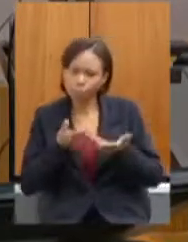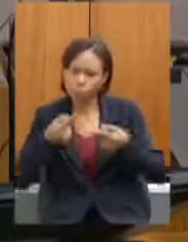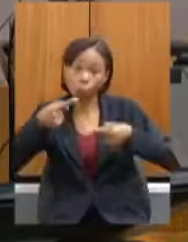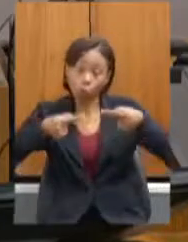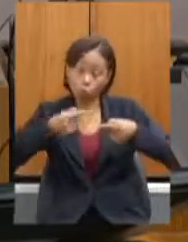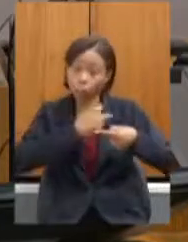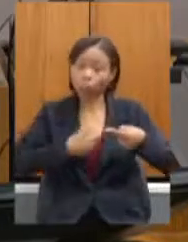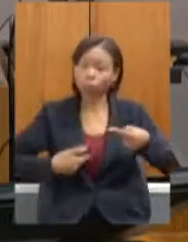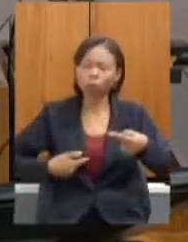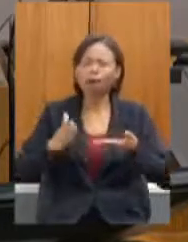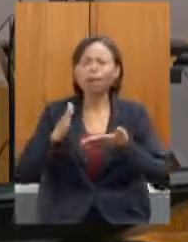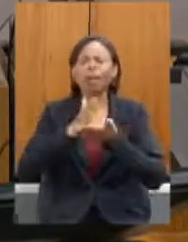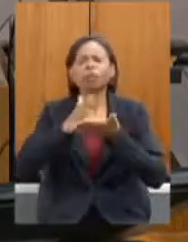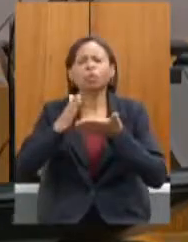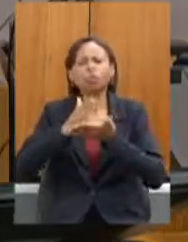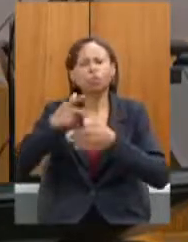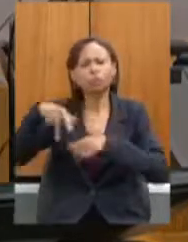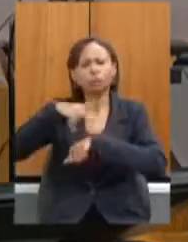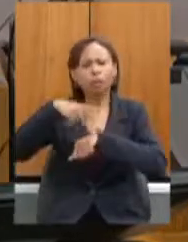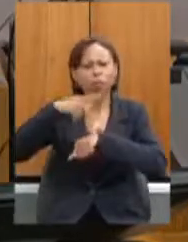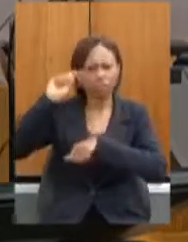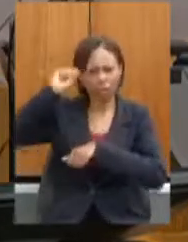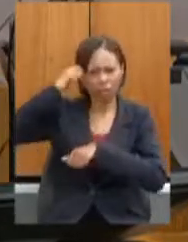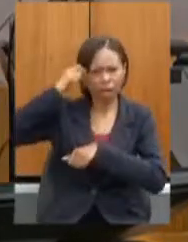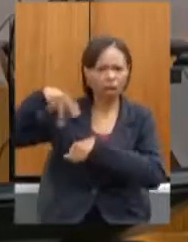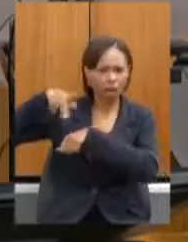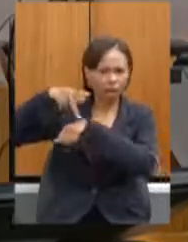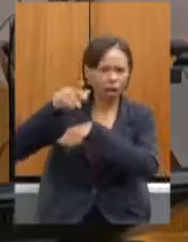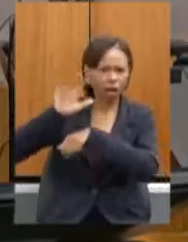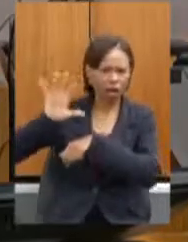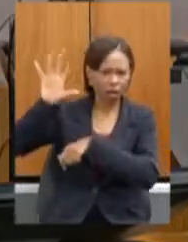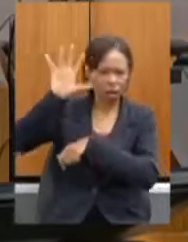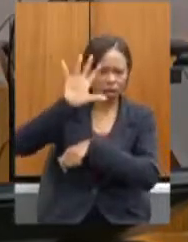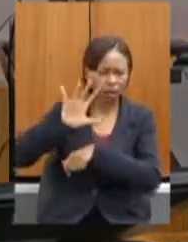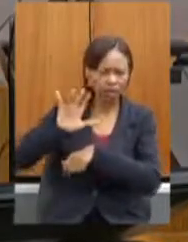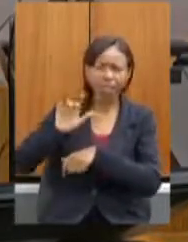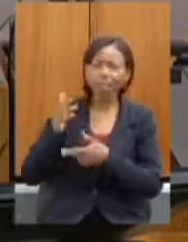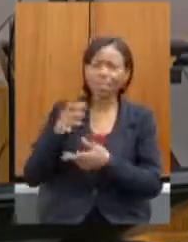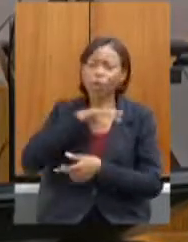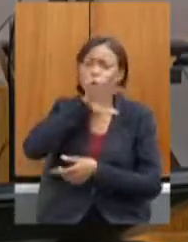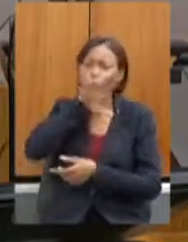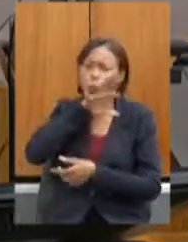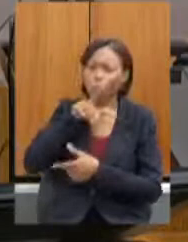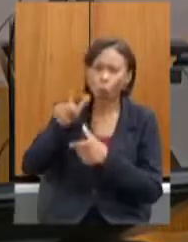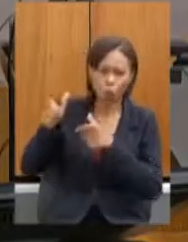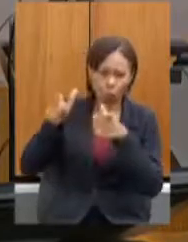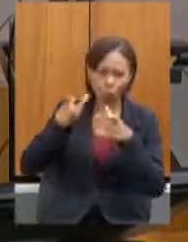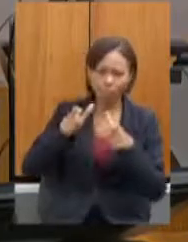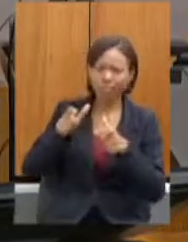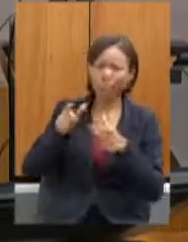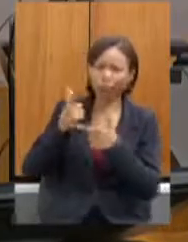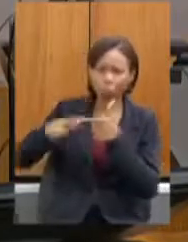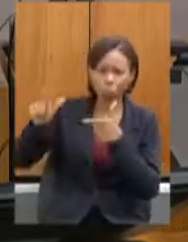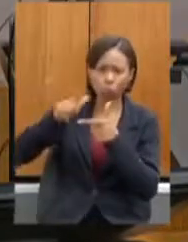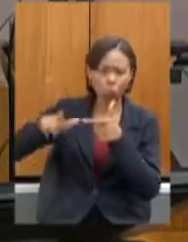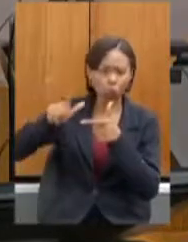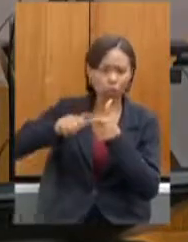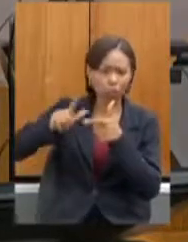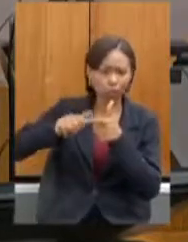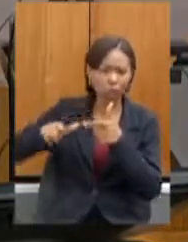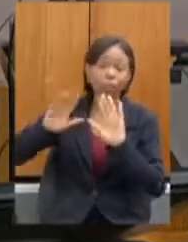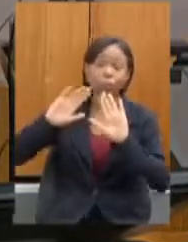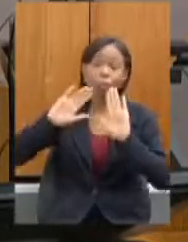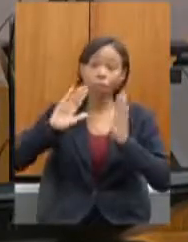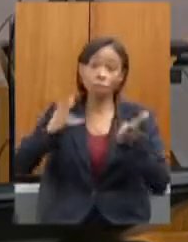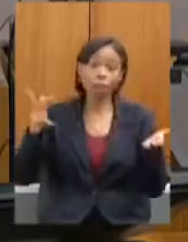países da África em que a zoonose os problemas marcantes deputado Carlos Pimenta ouvir já